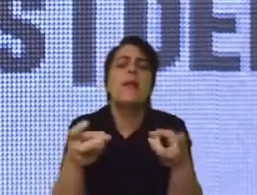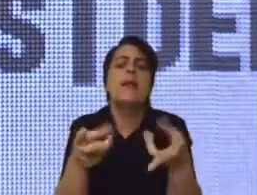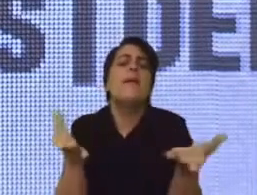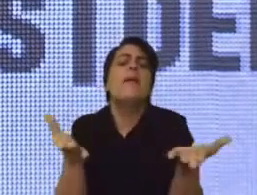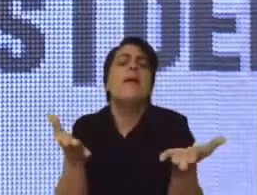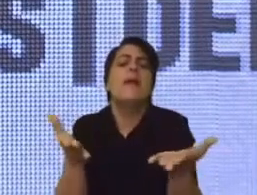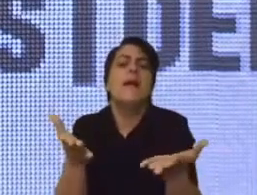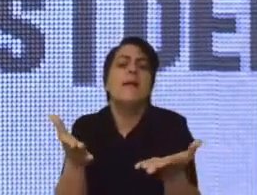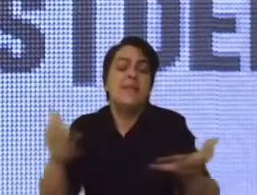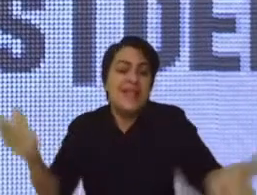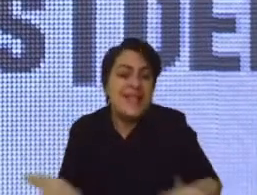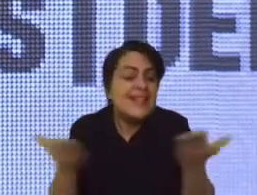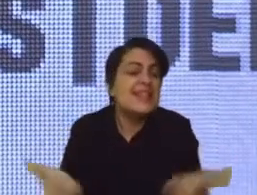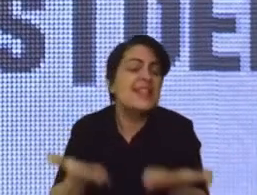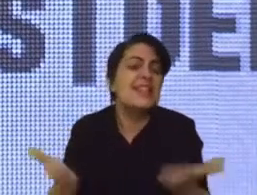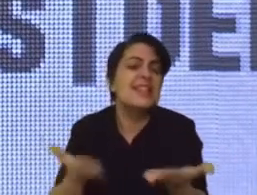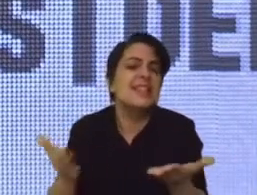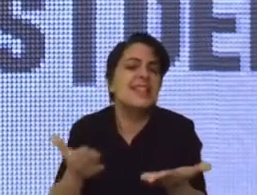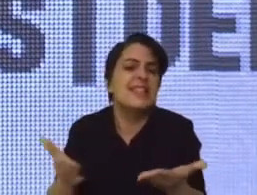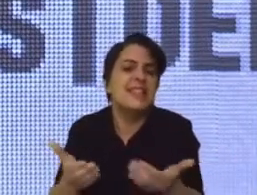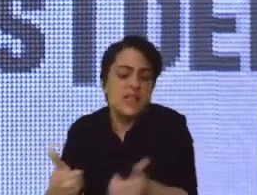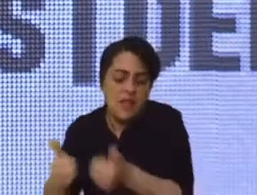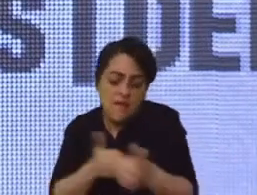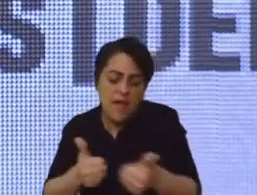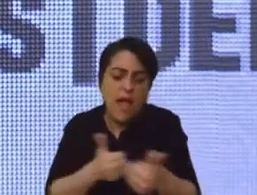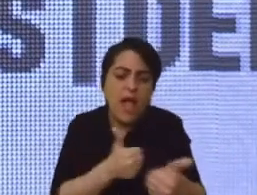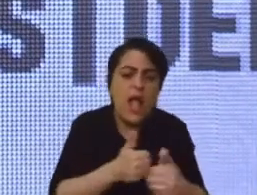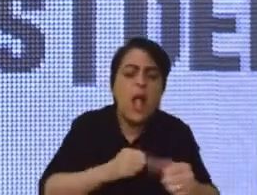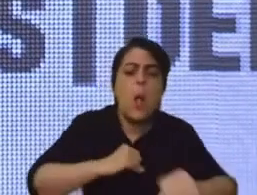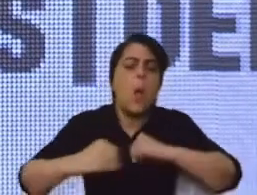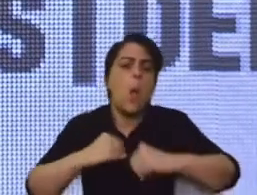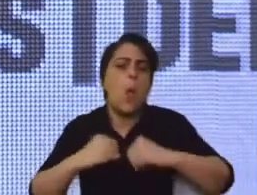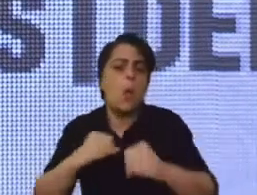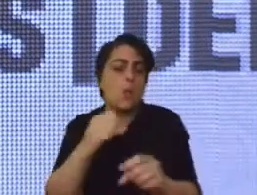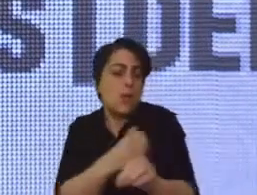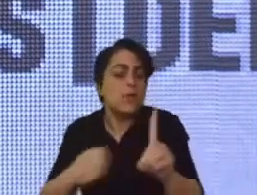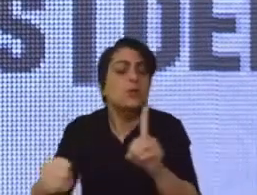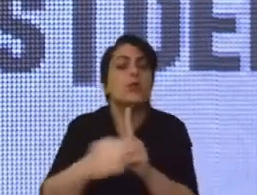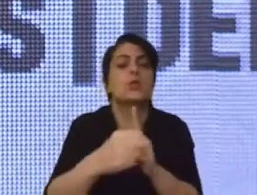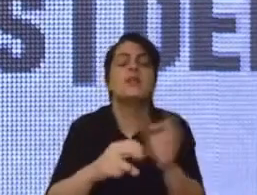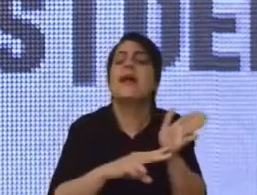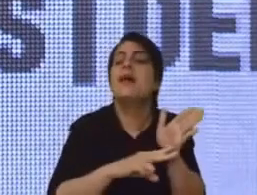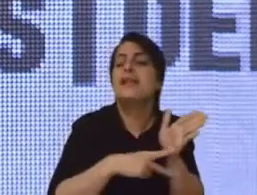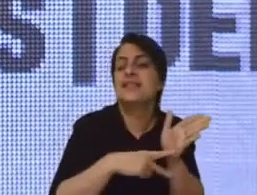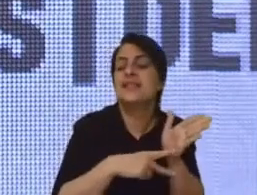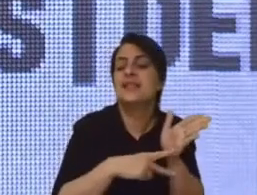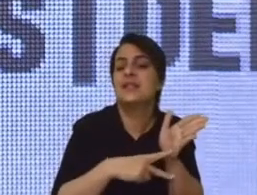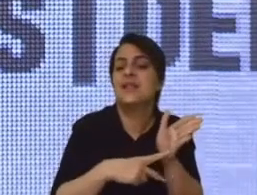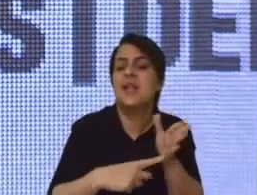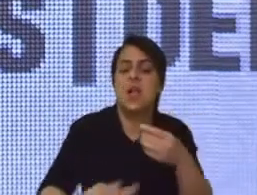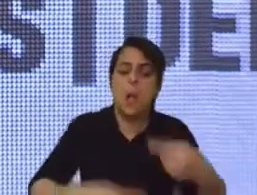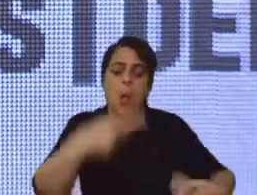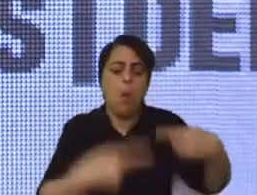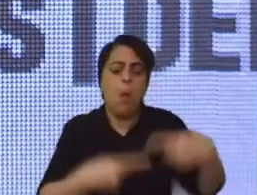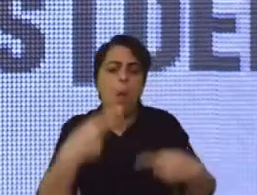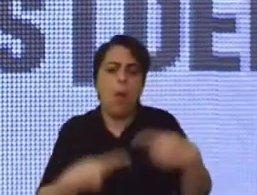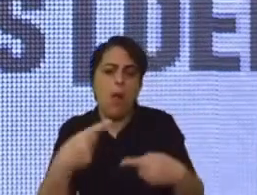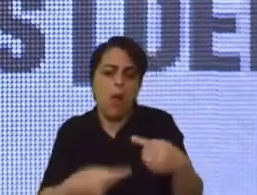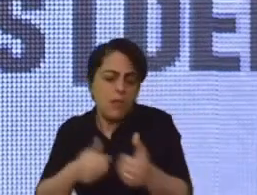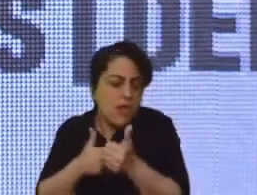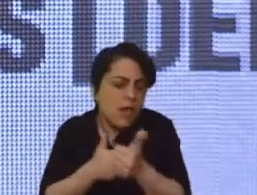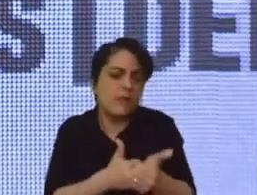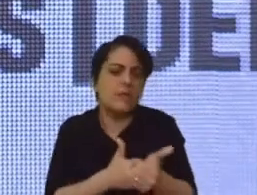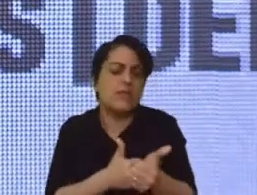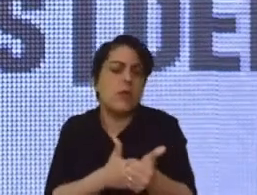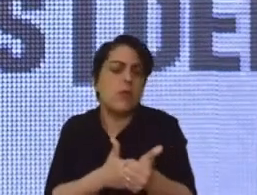a perseguição aos movimentos sociais e sindical. Uma perseguição política e física. Bolsonaro